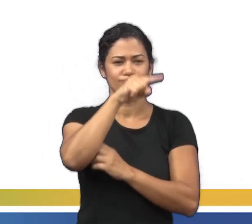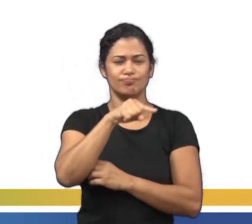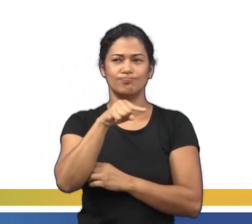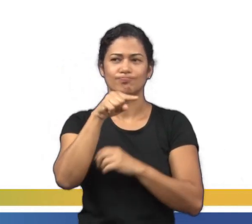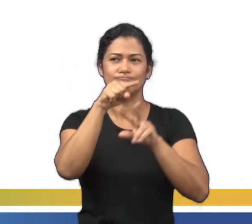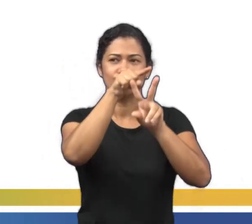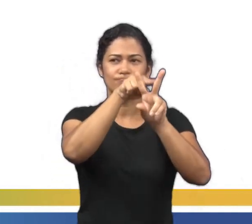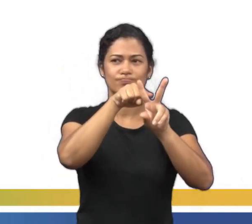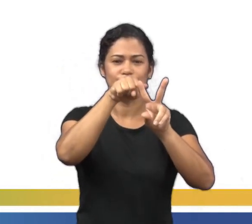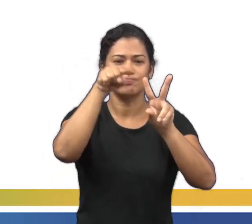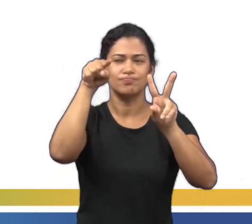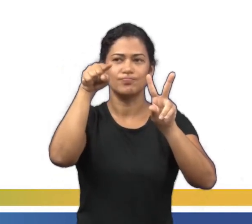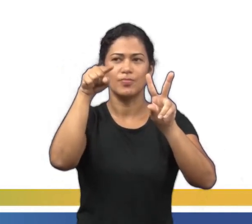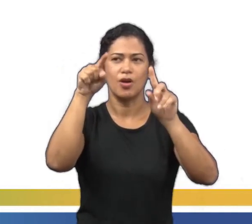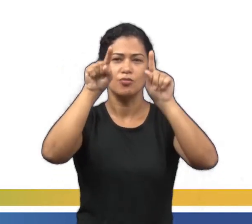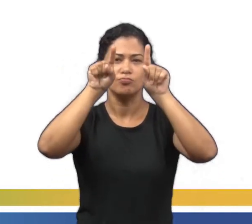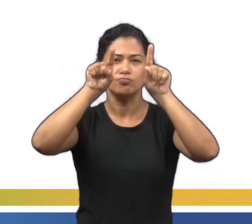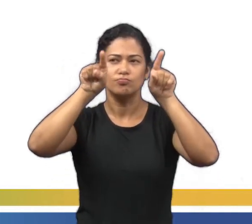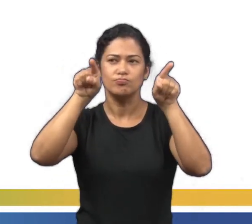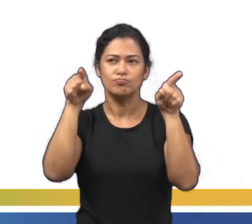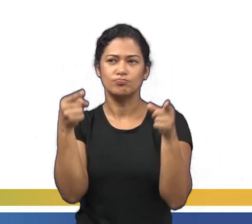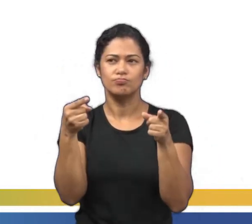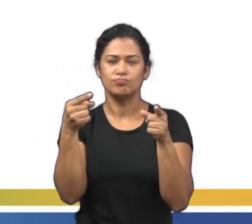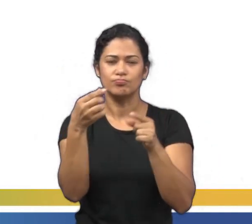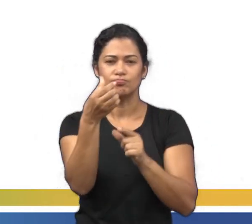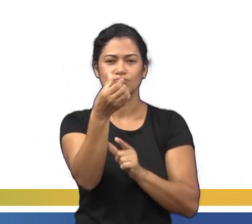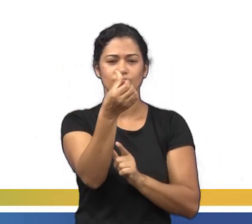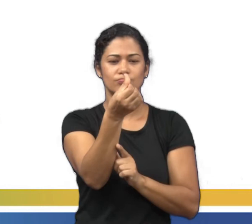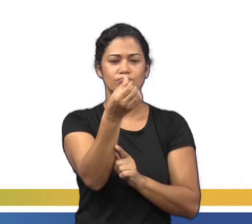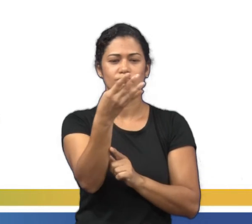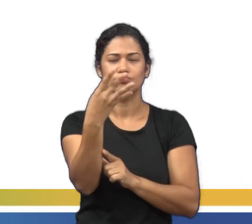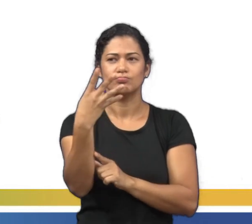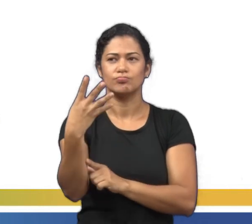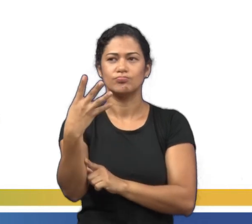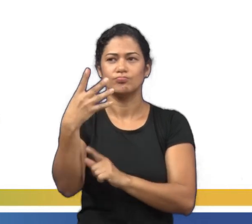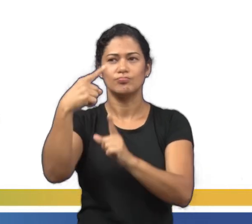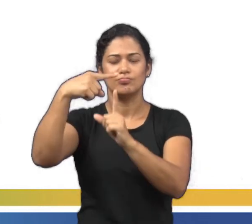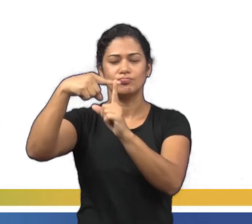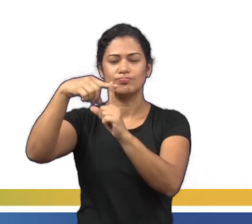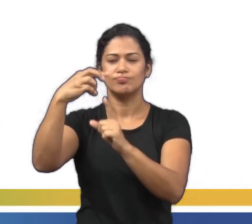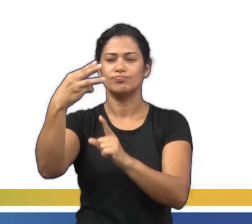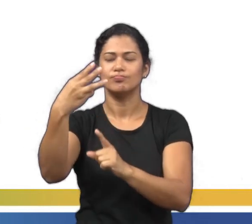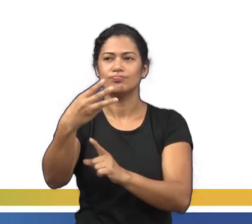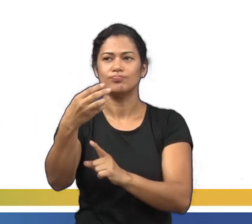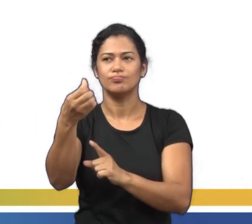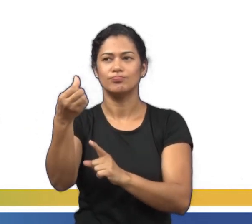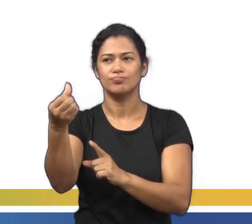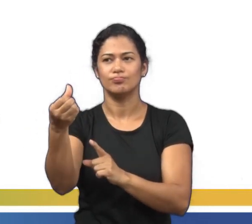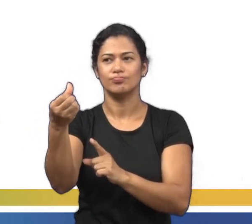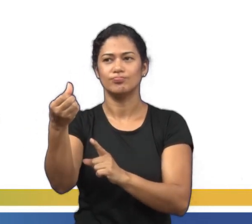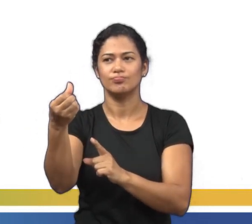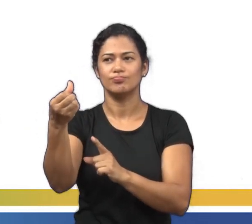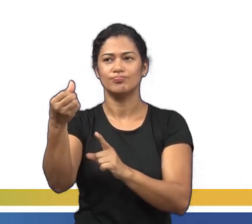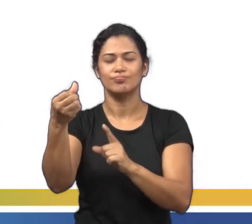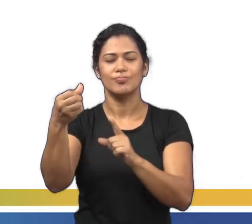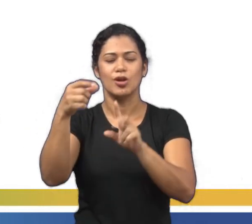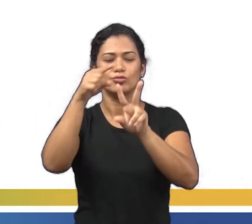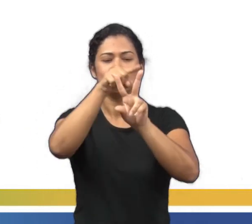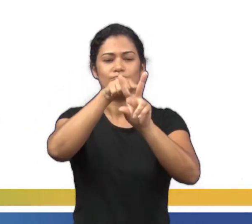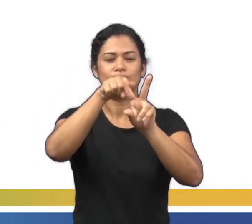eu somo 64 com 36, fica 100. E existe a raiz quadrada de 100. Raiz quadrada de 100 é